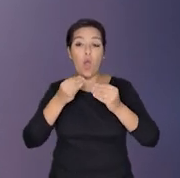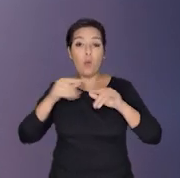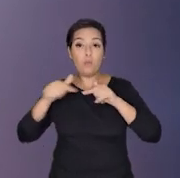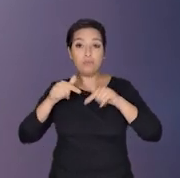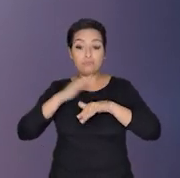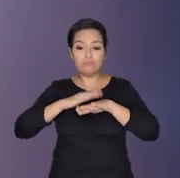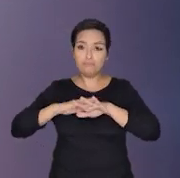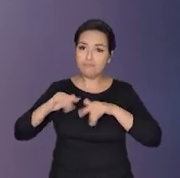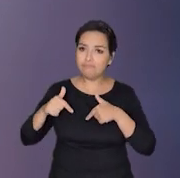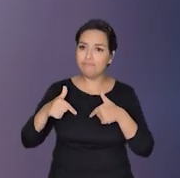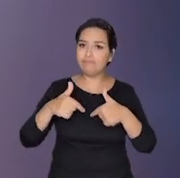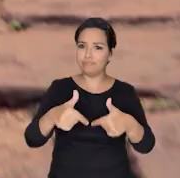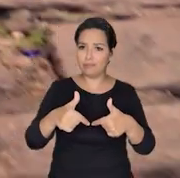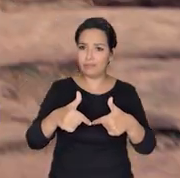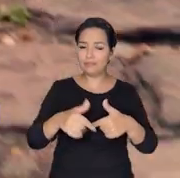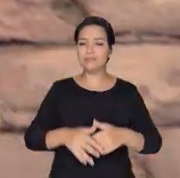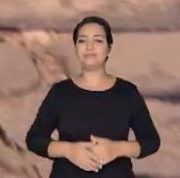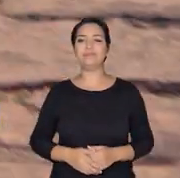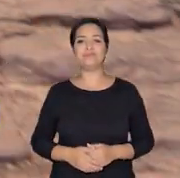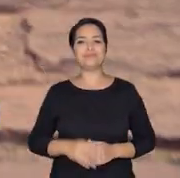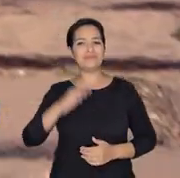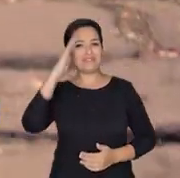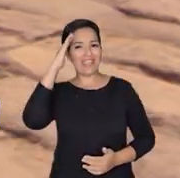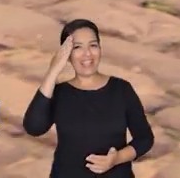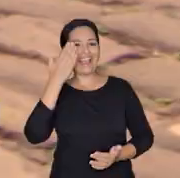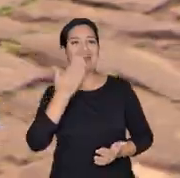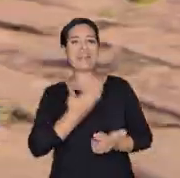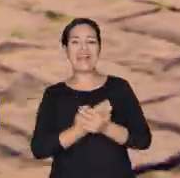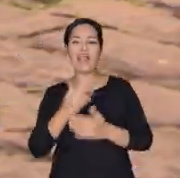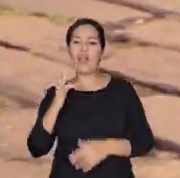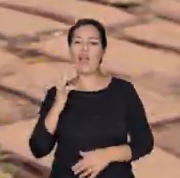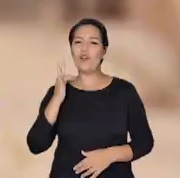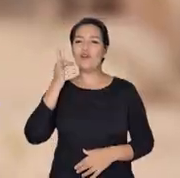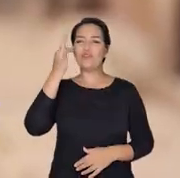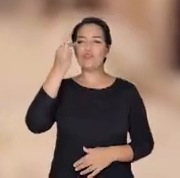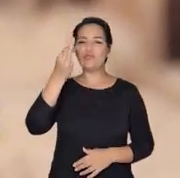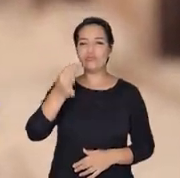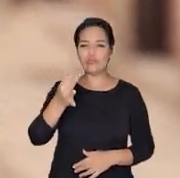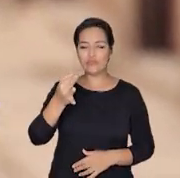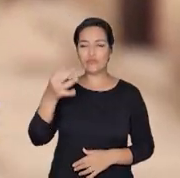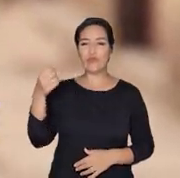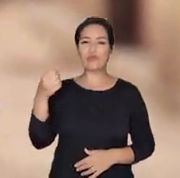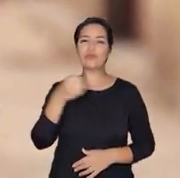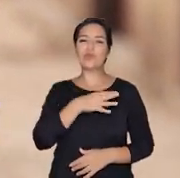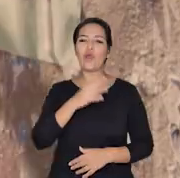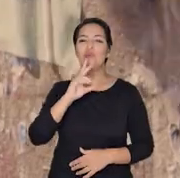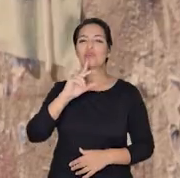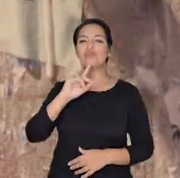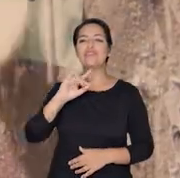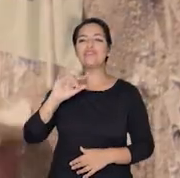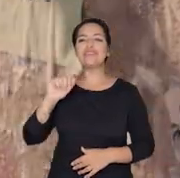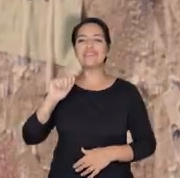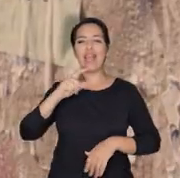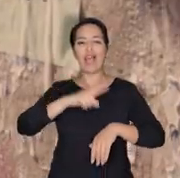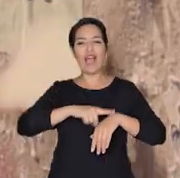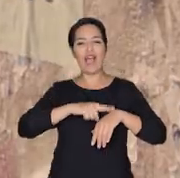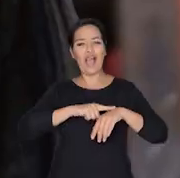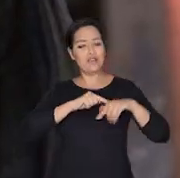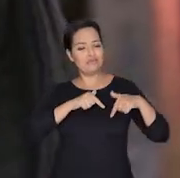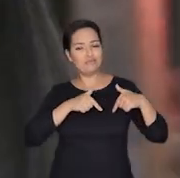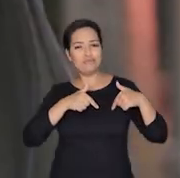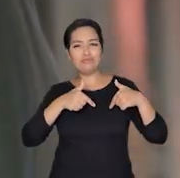principalmente, saber como fazer. Basta acreditar, um novo dia vai raiar, sua